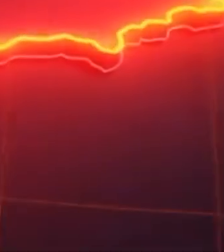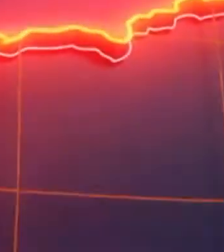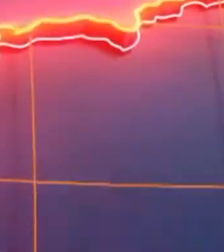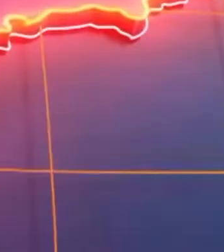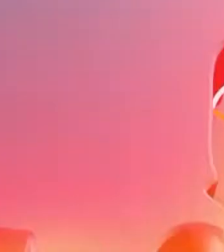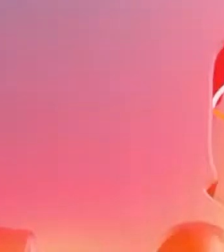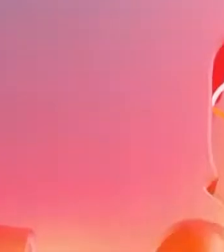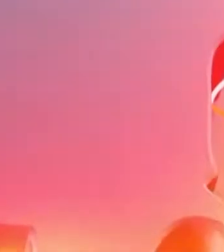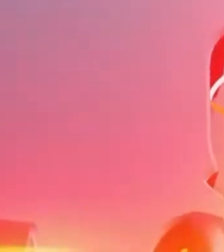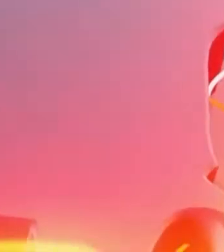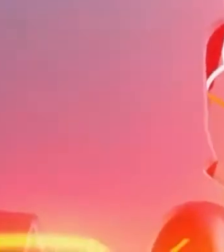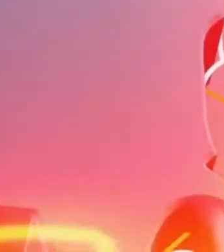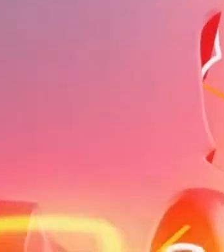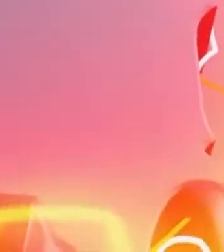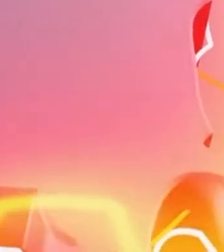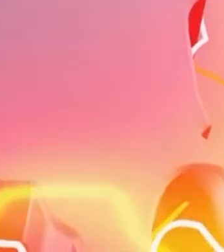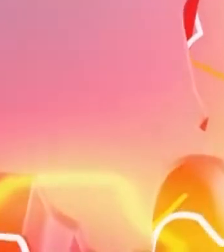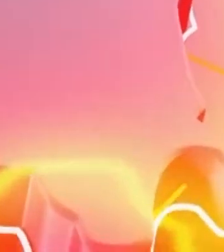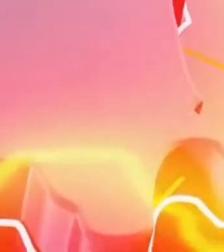E